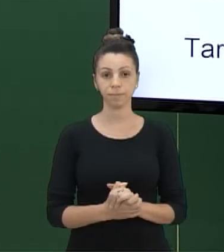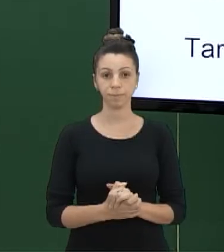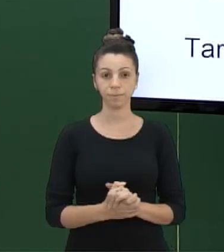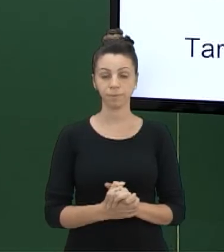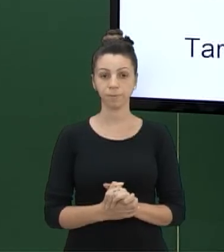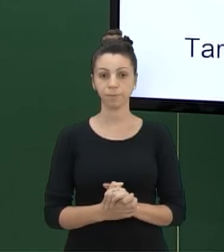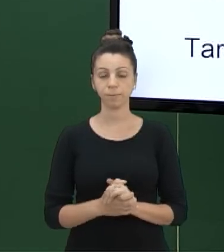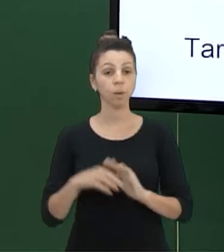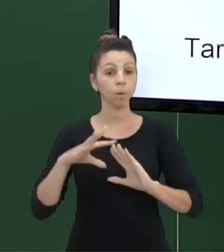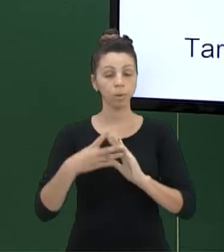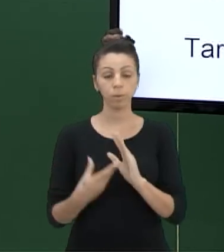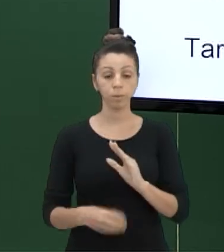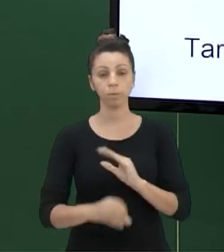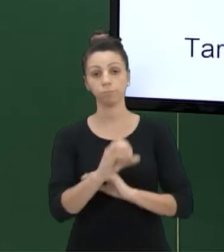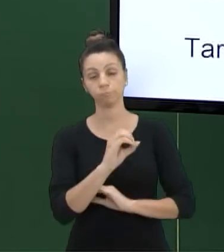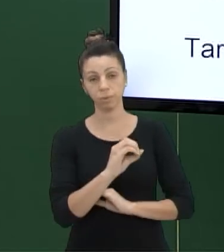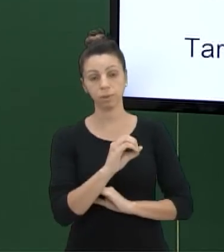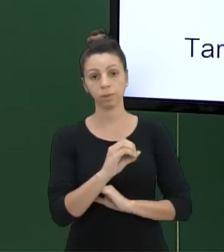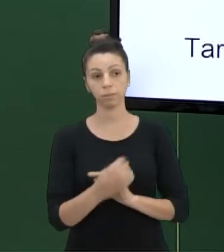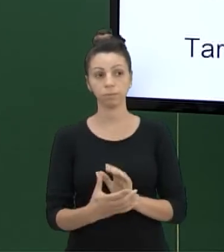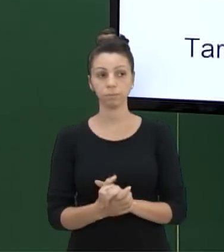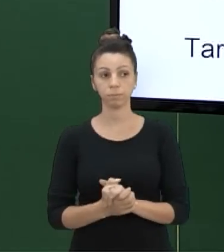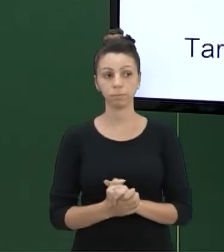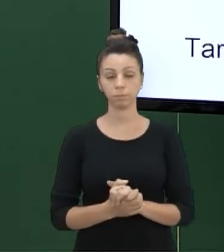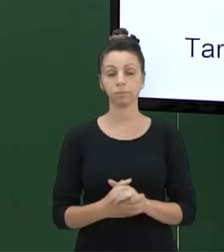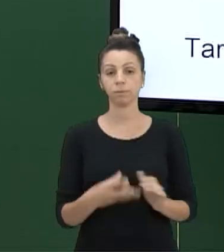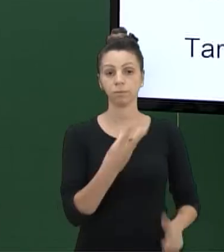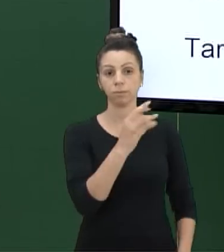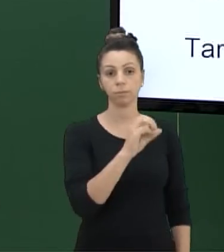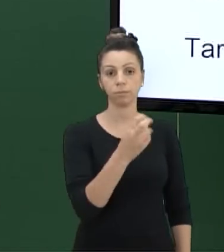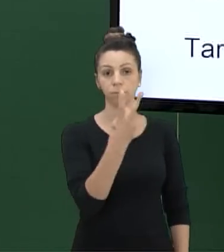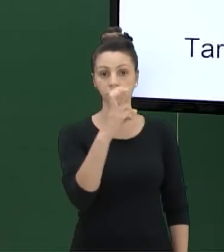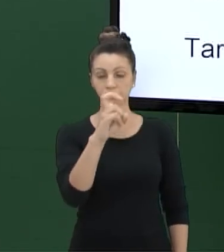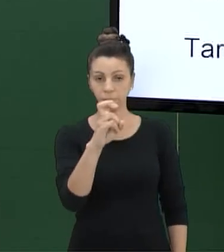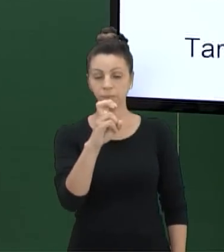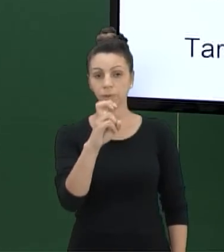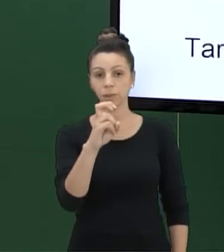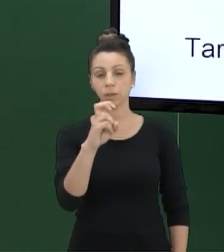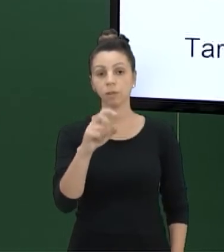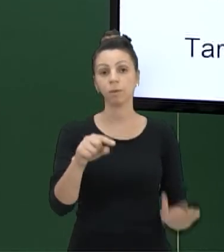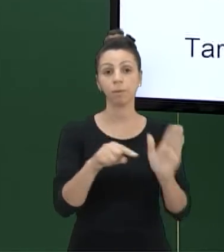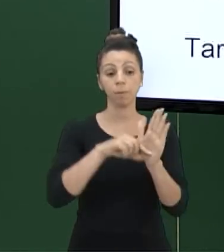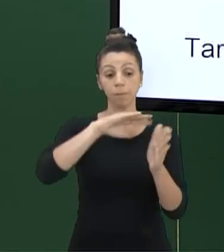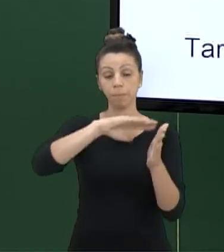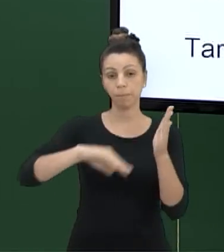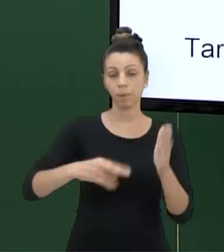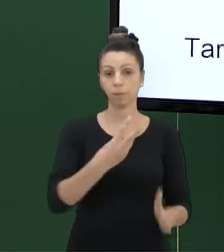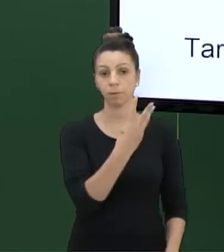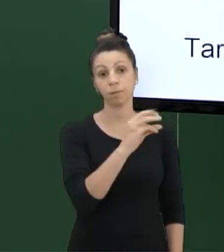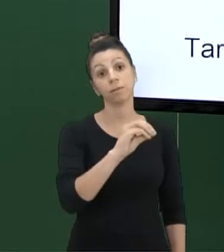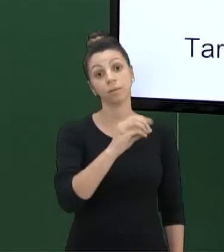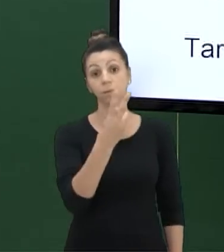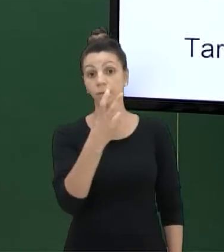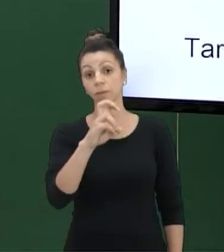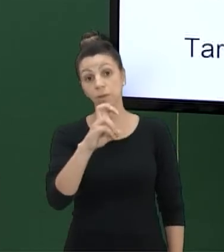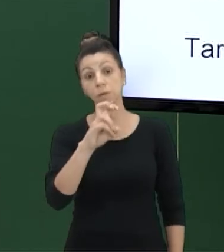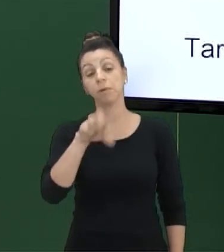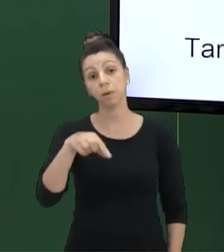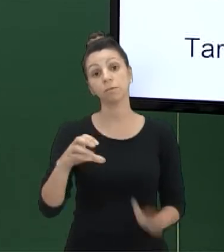0. Então, o resultado de tudo isso é 0. Qual que ficou sendo o valor da nossa continha de divisão?